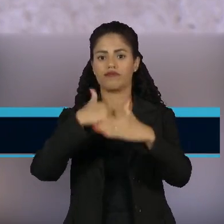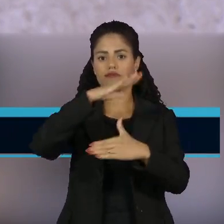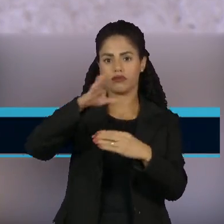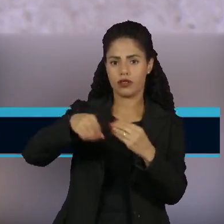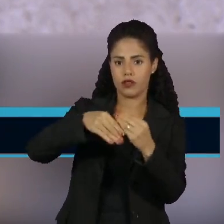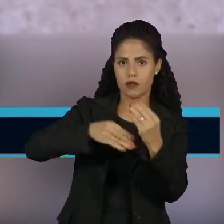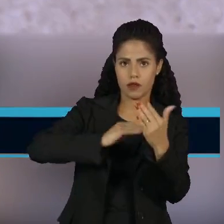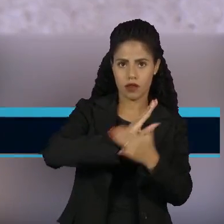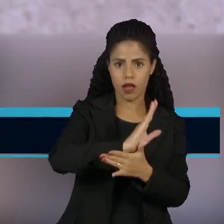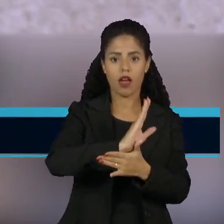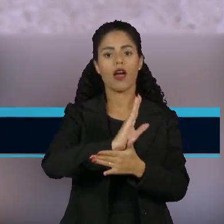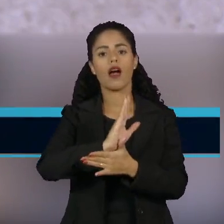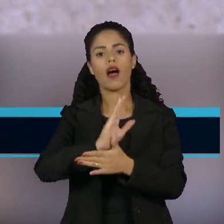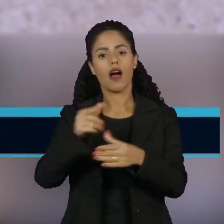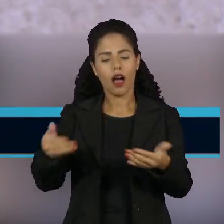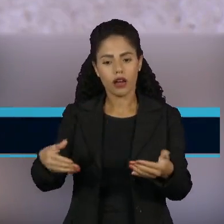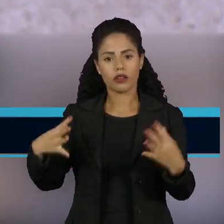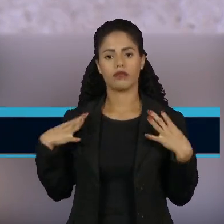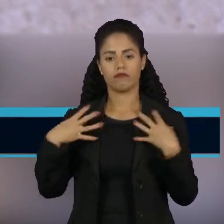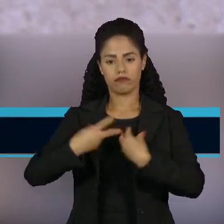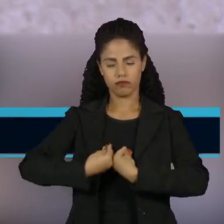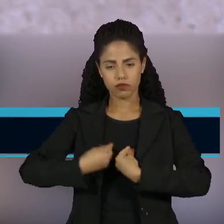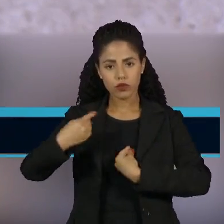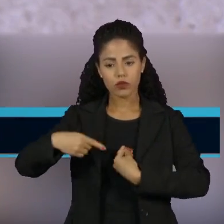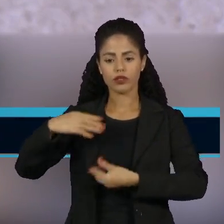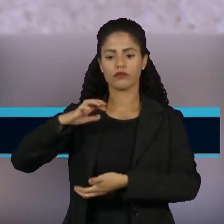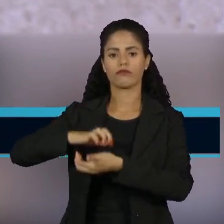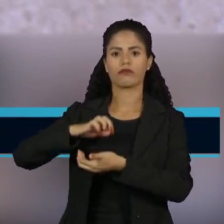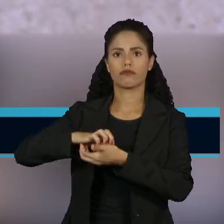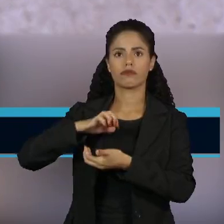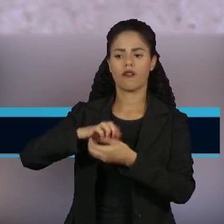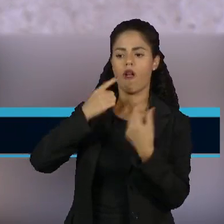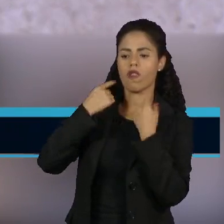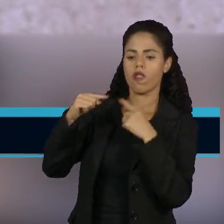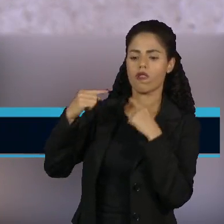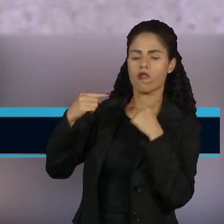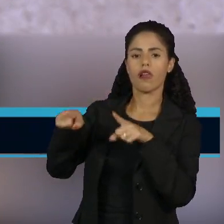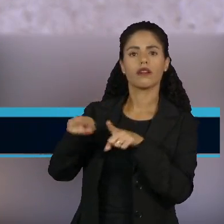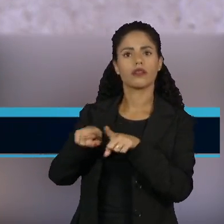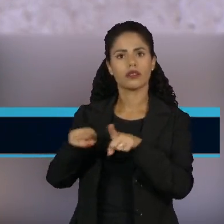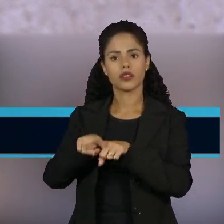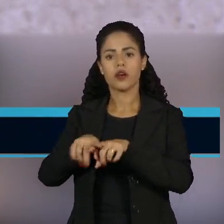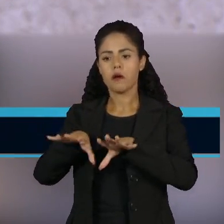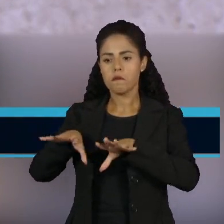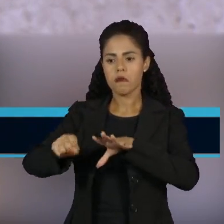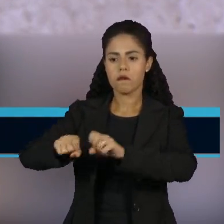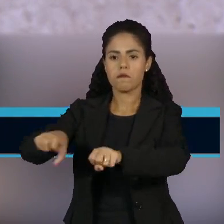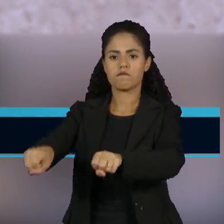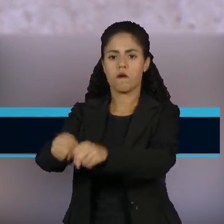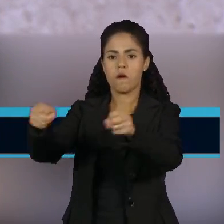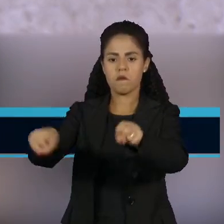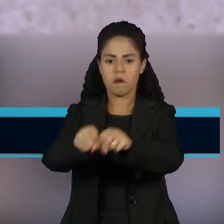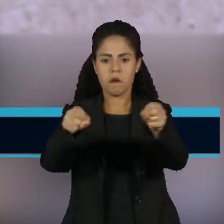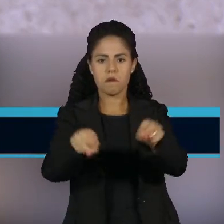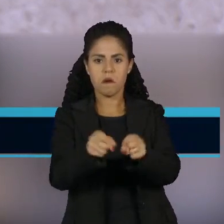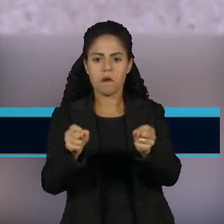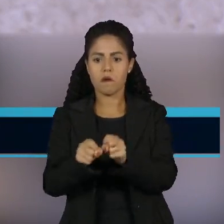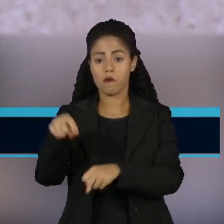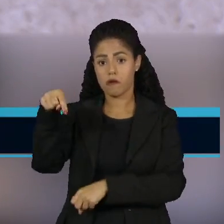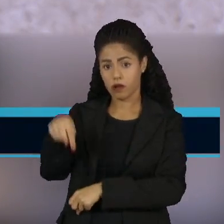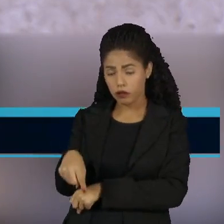O tribunal sofreu ataques verbais e a criminosa invasão física que vandalizou as instalações da